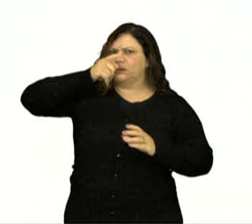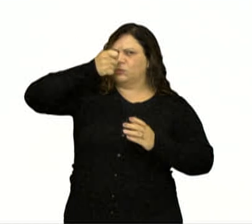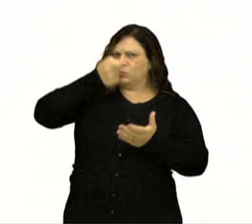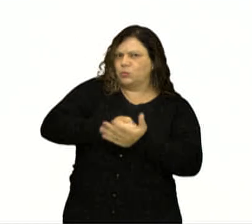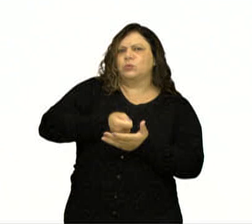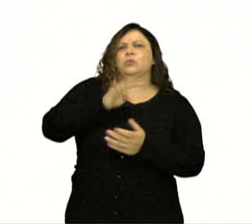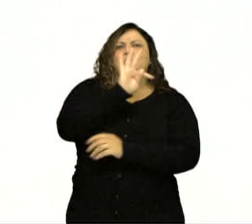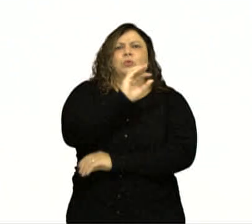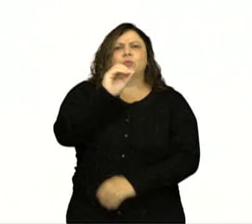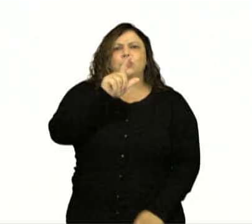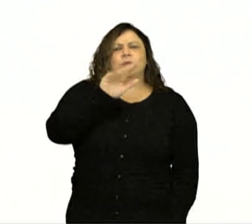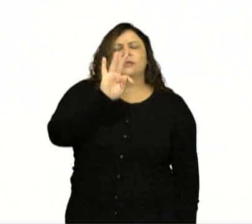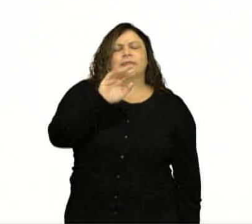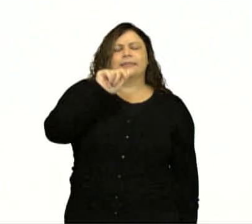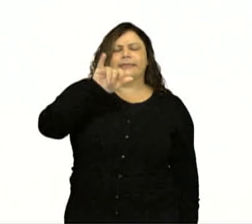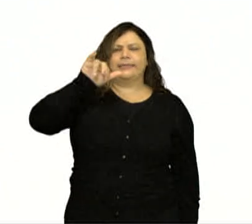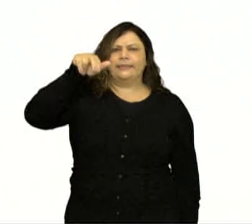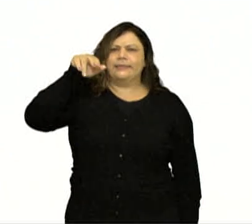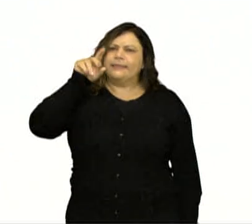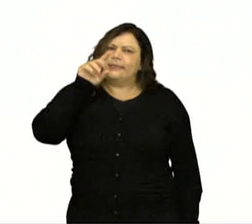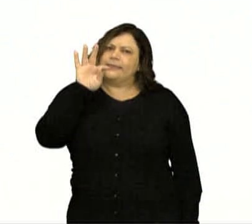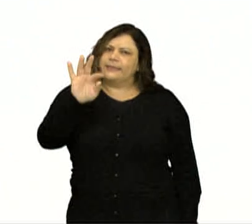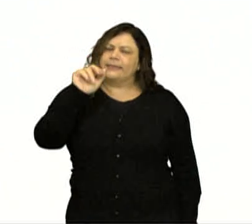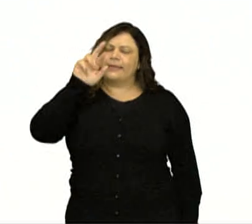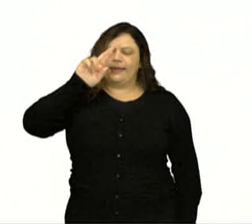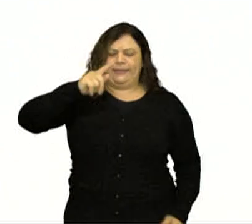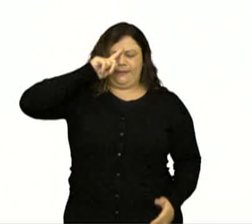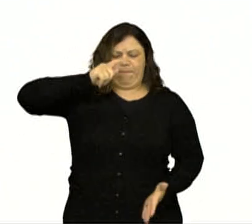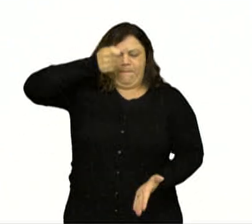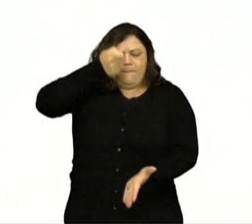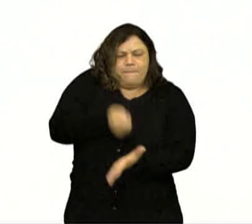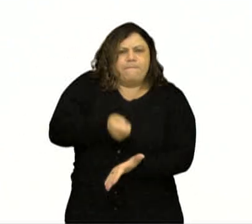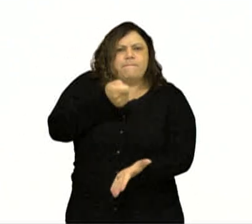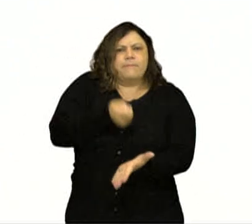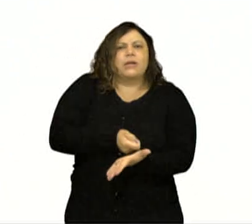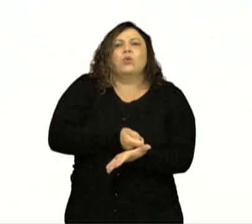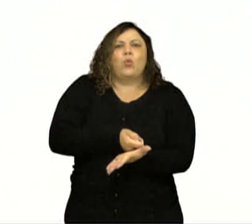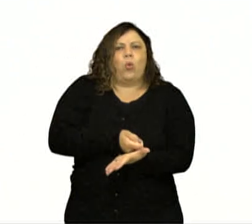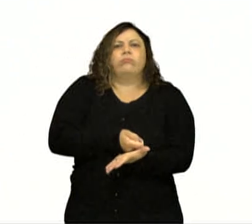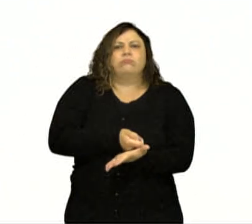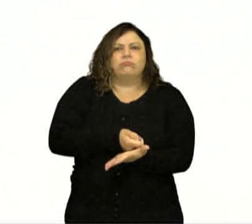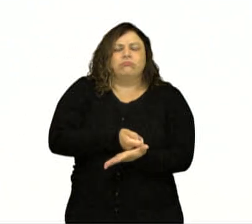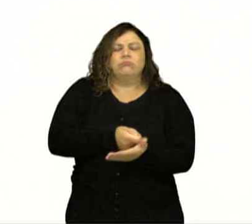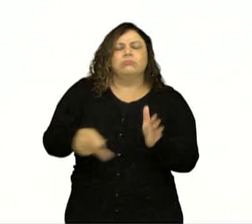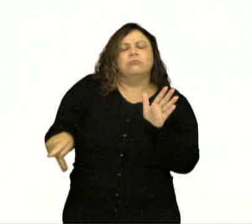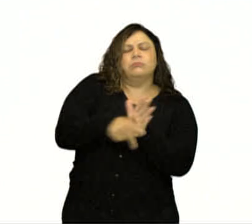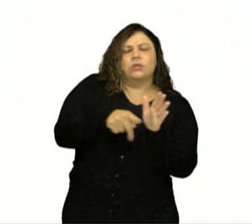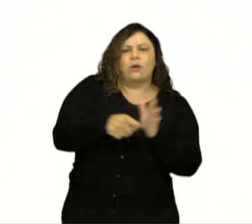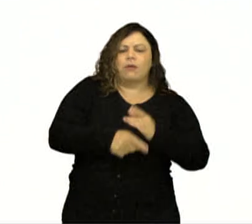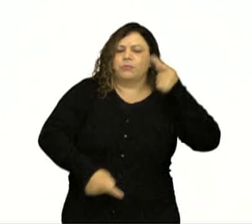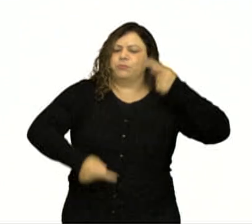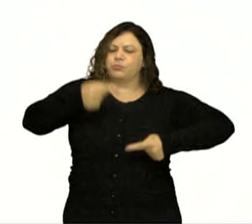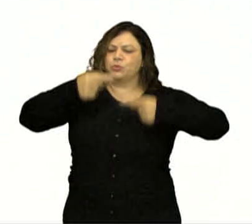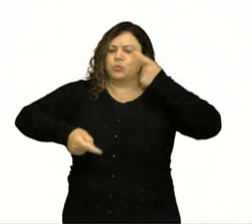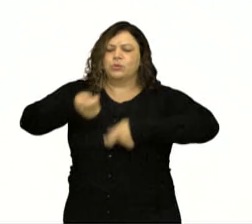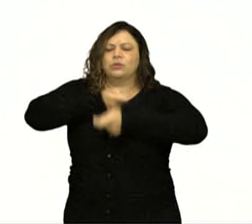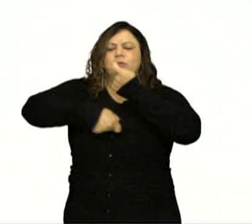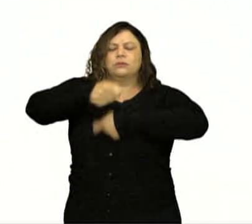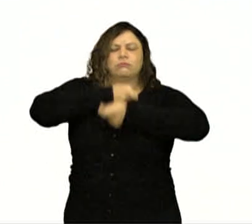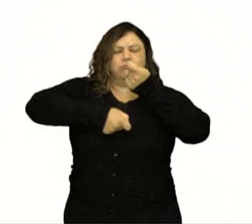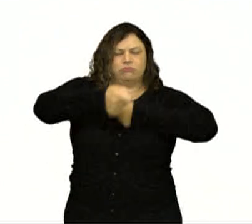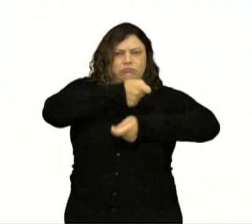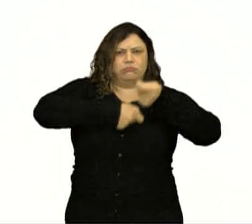Partido Comunista ele impôs, obrigou uma centralização política, uma centralização econômica e